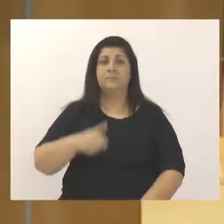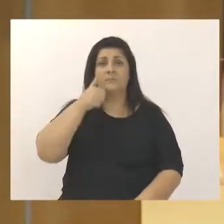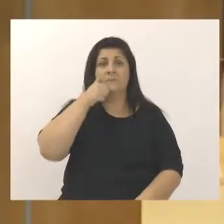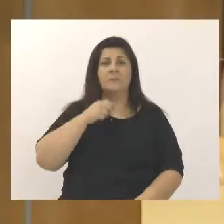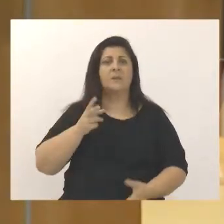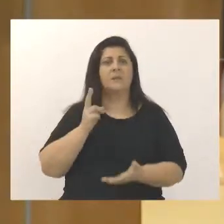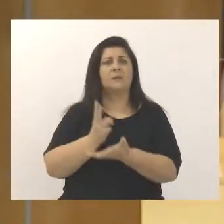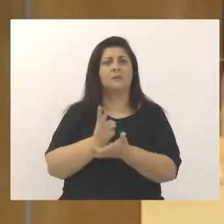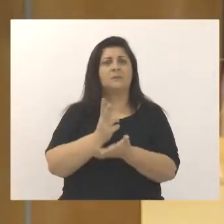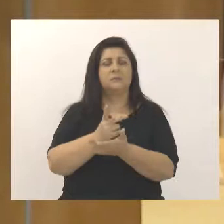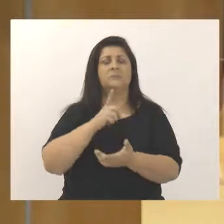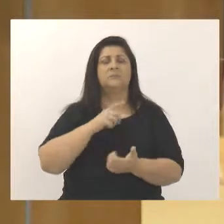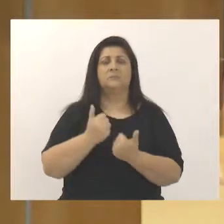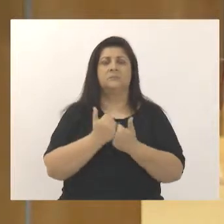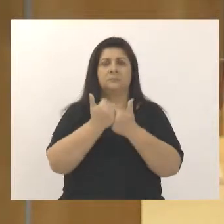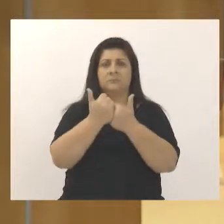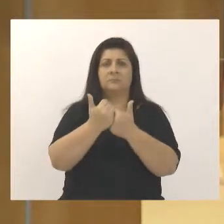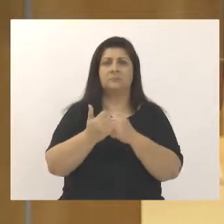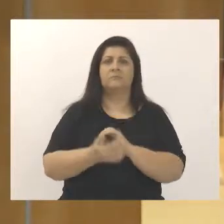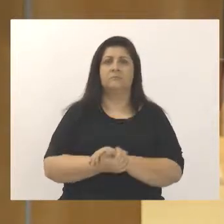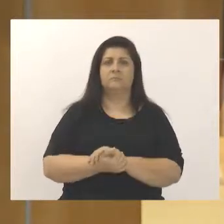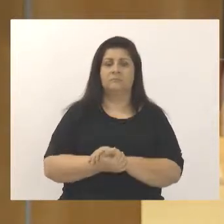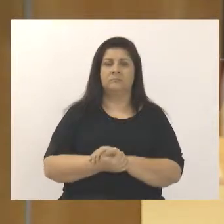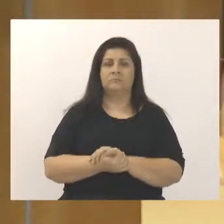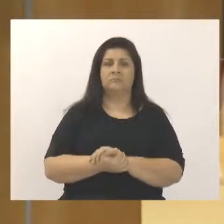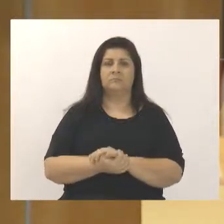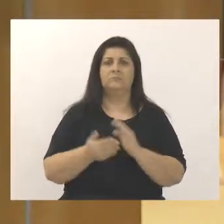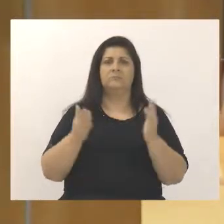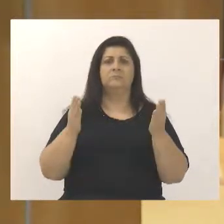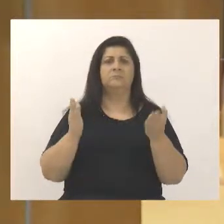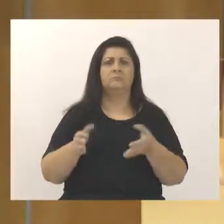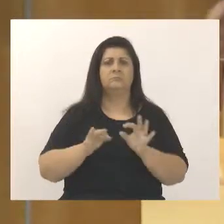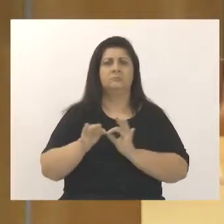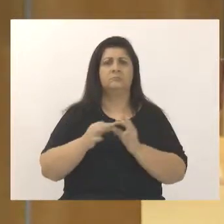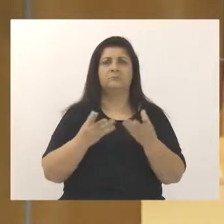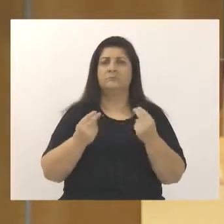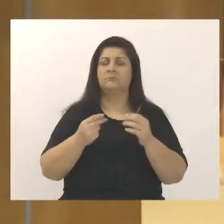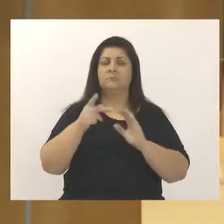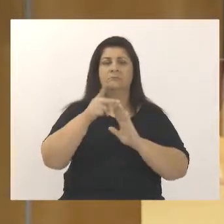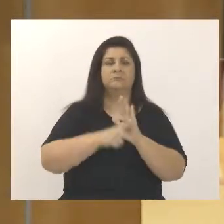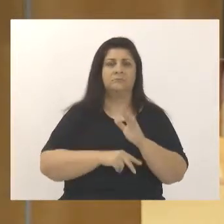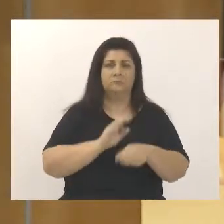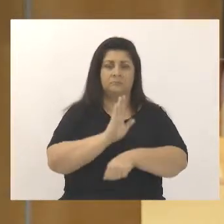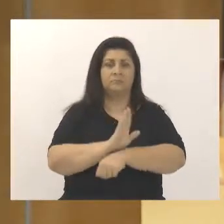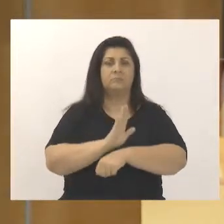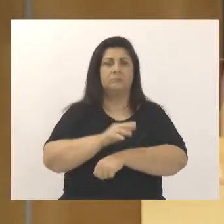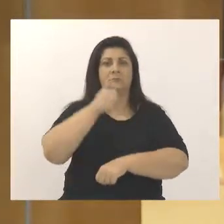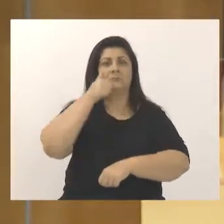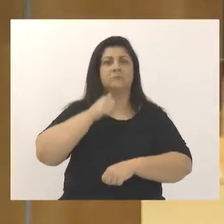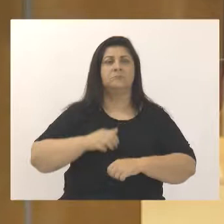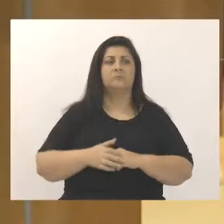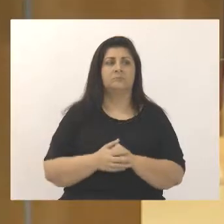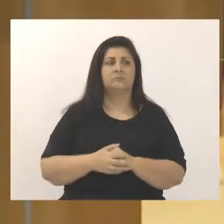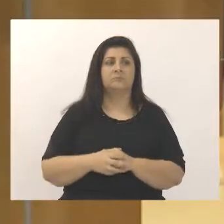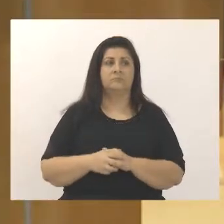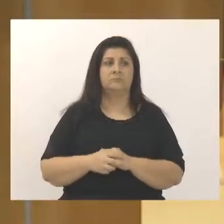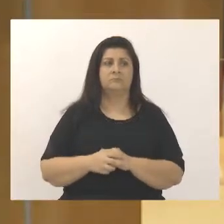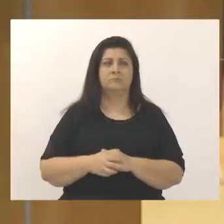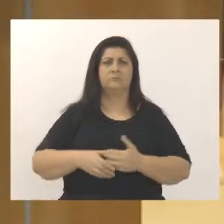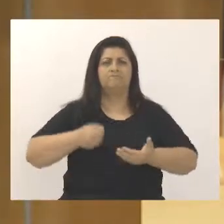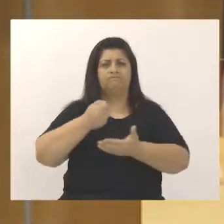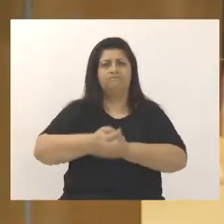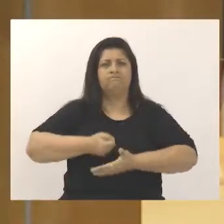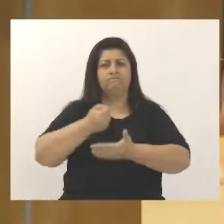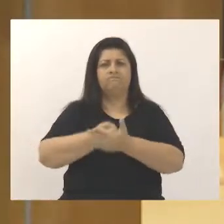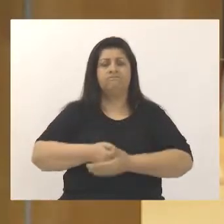sempre vão ter o meu apoio. Aqui eu já fiz vários projetos endereçados à mulher. Aqui eu brigo para que aqui na